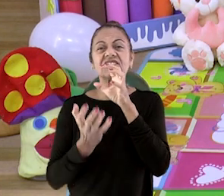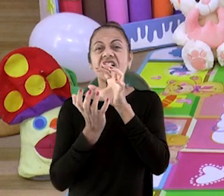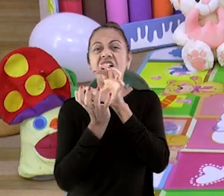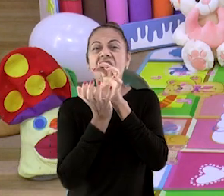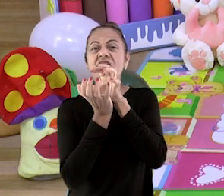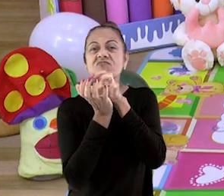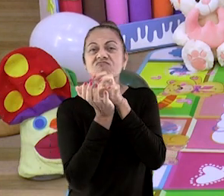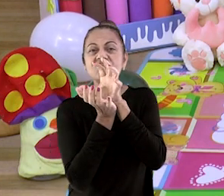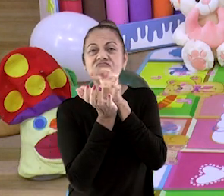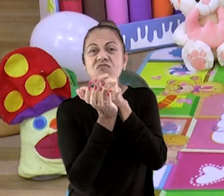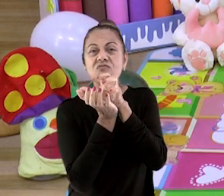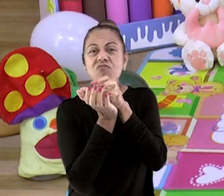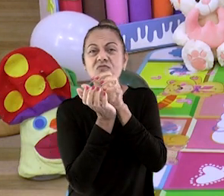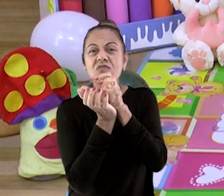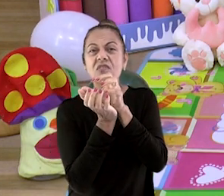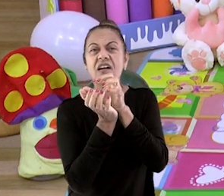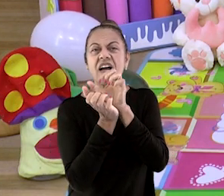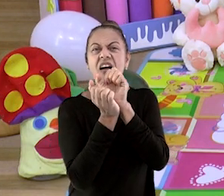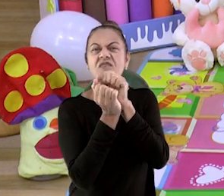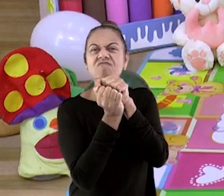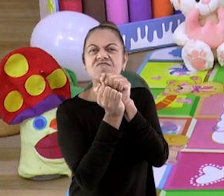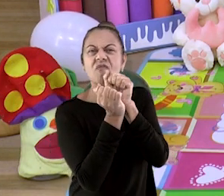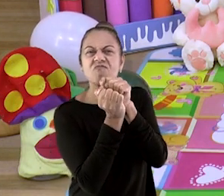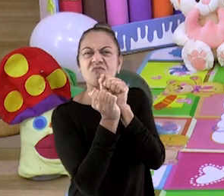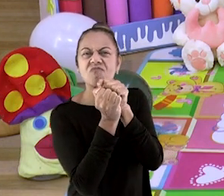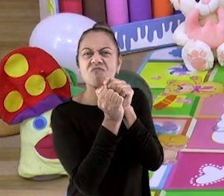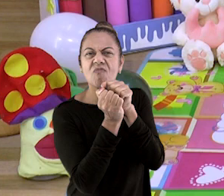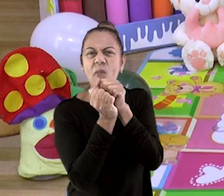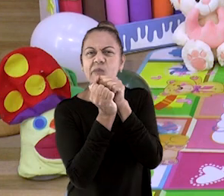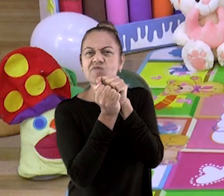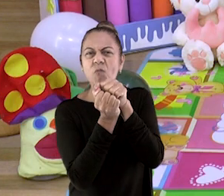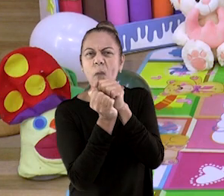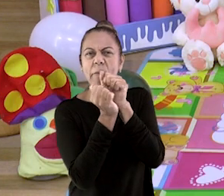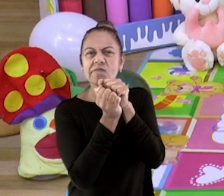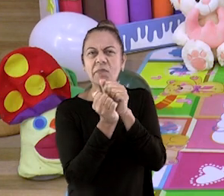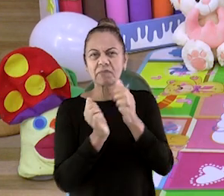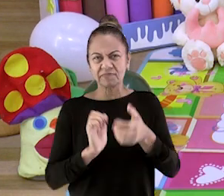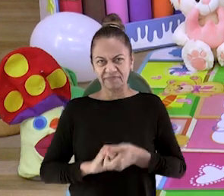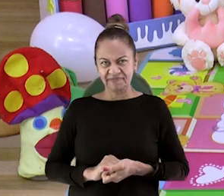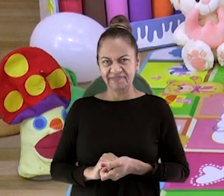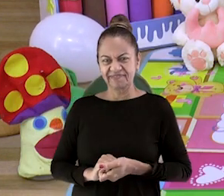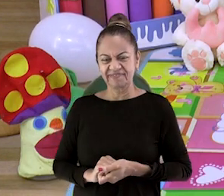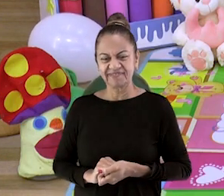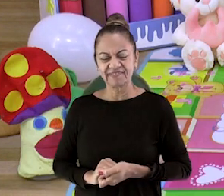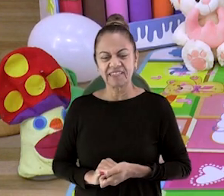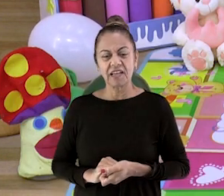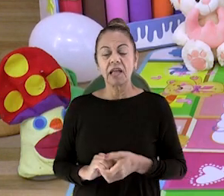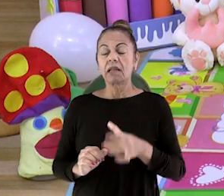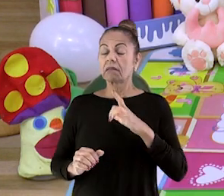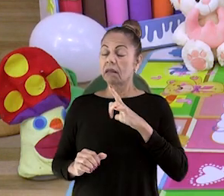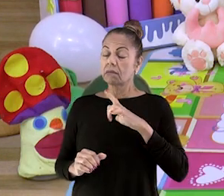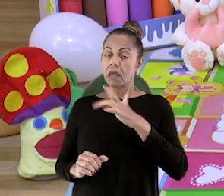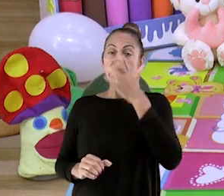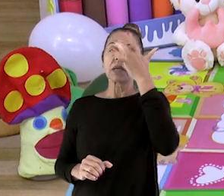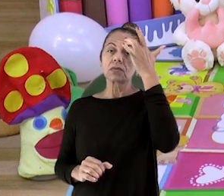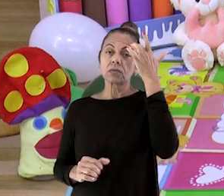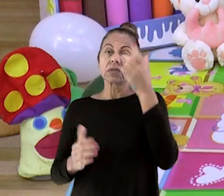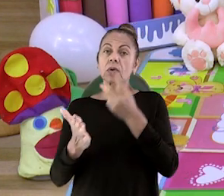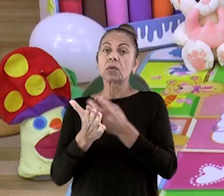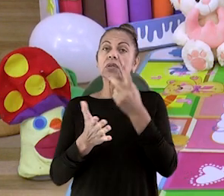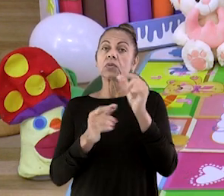para colocar no lugar dos outros dentes porque tem gente que tem acidente